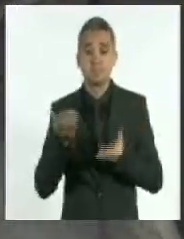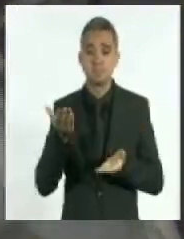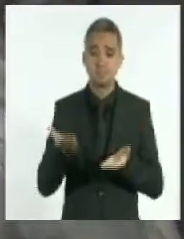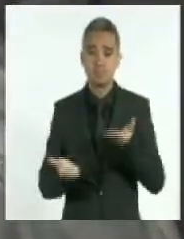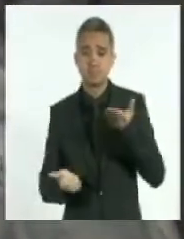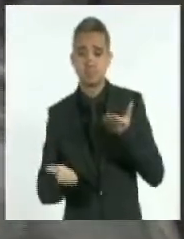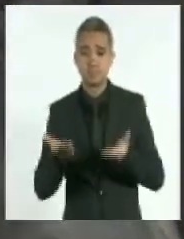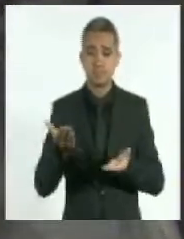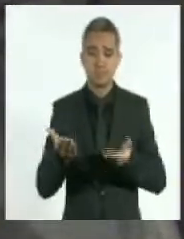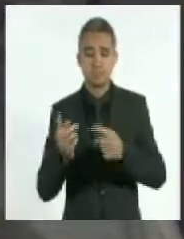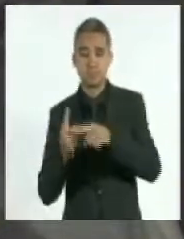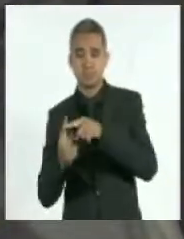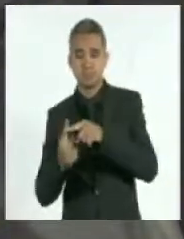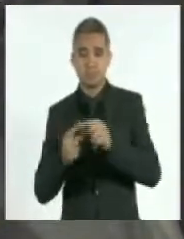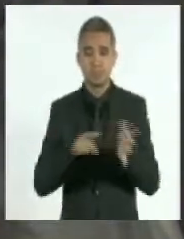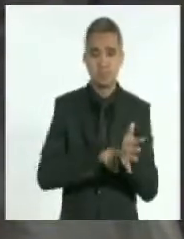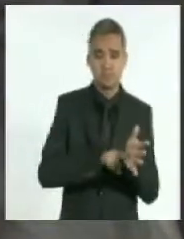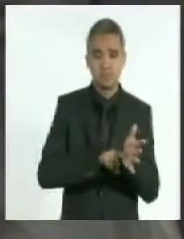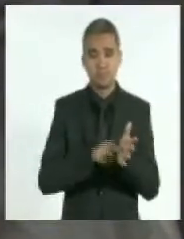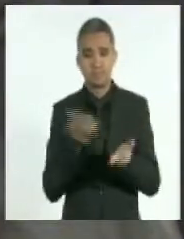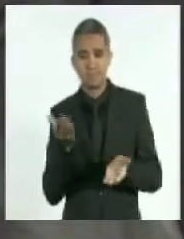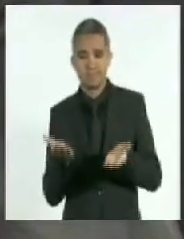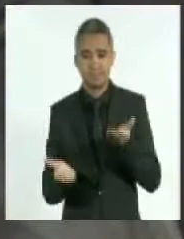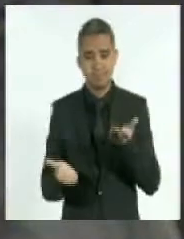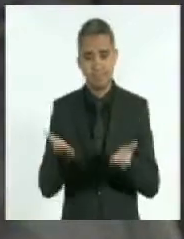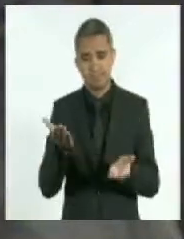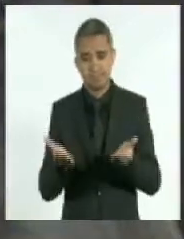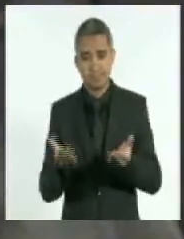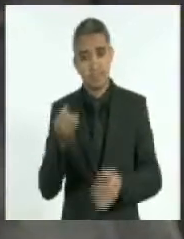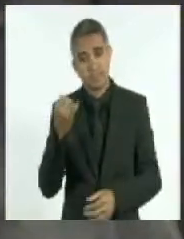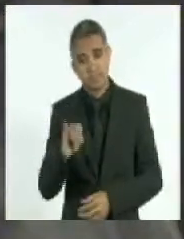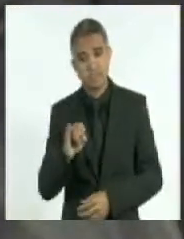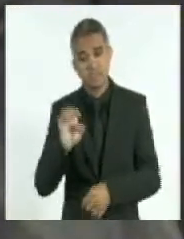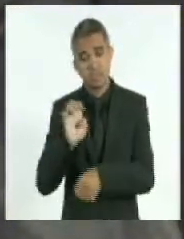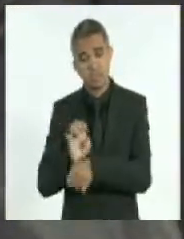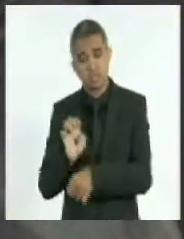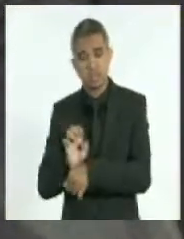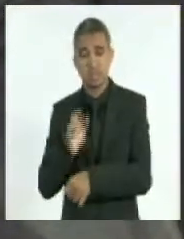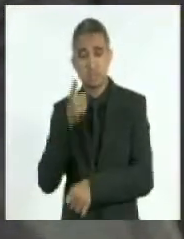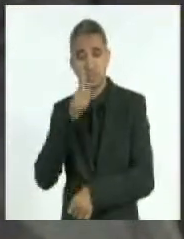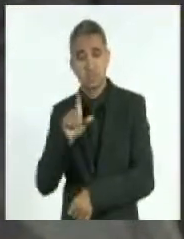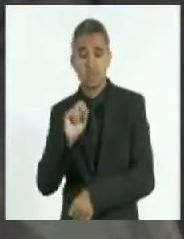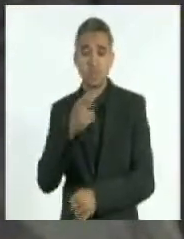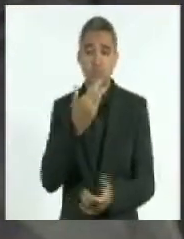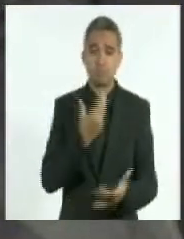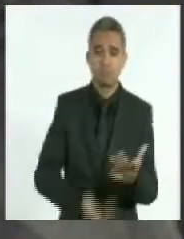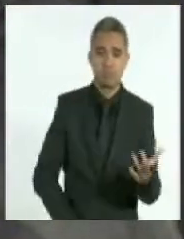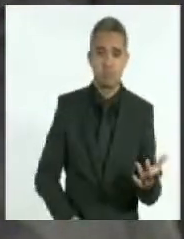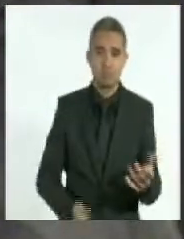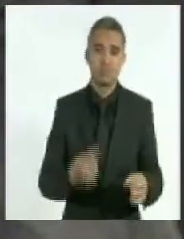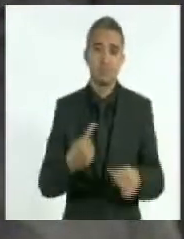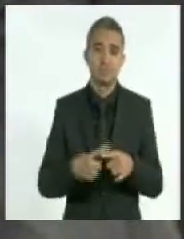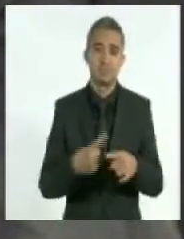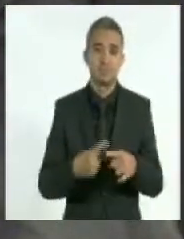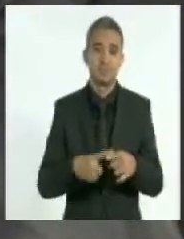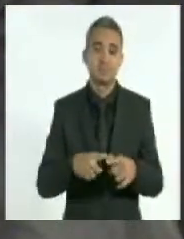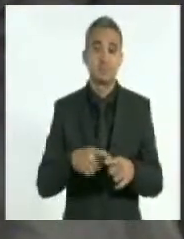saber se é efetivamente um ganho para o Estado ou uma perca, porque são 10 mil empregos que talvez a